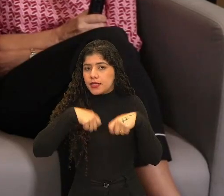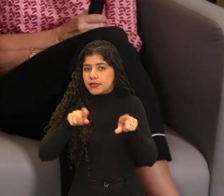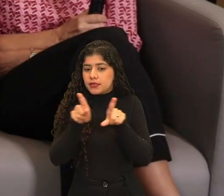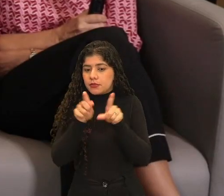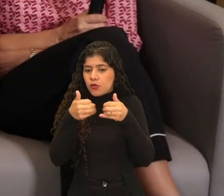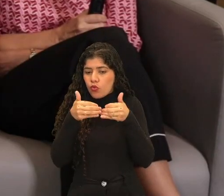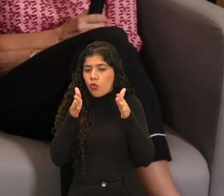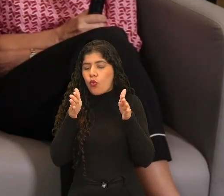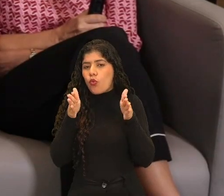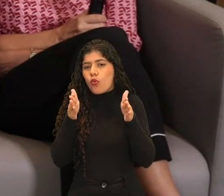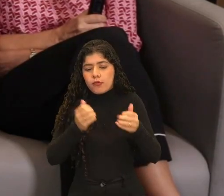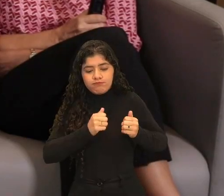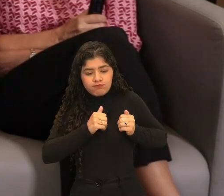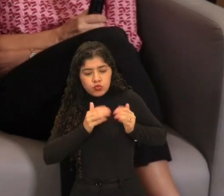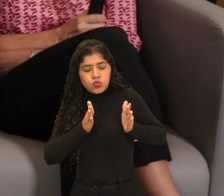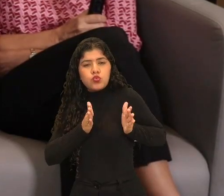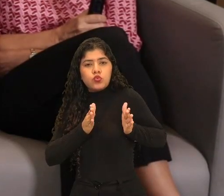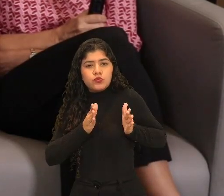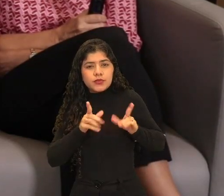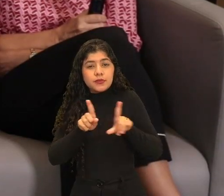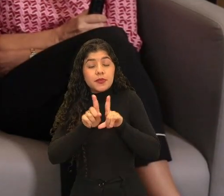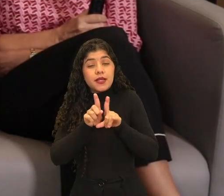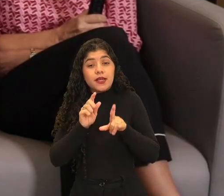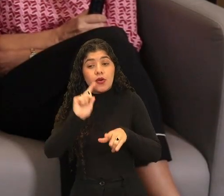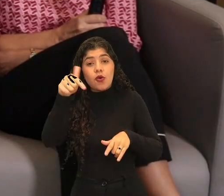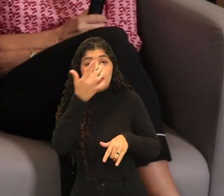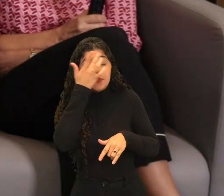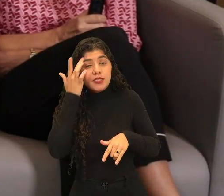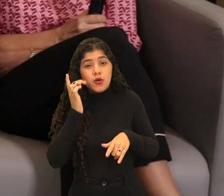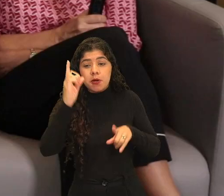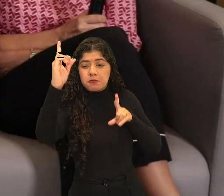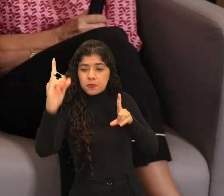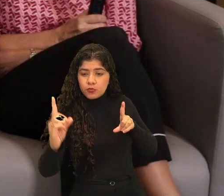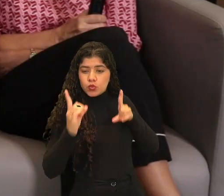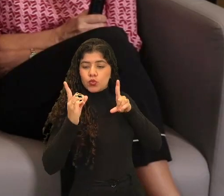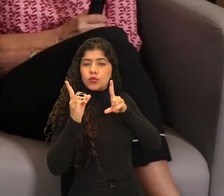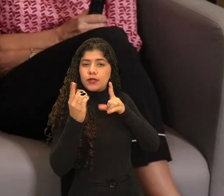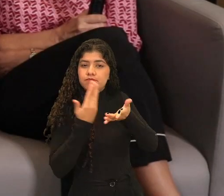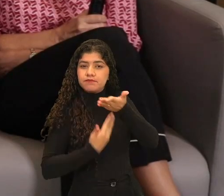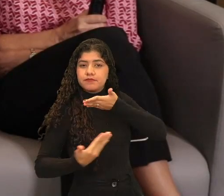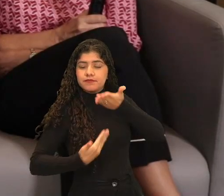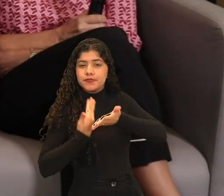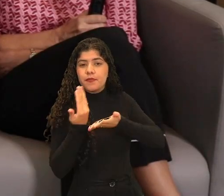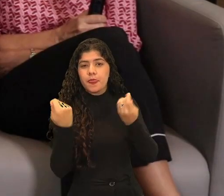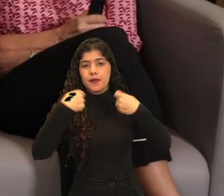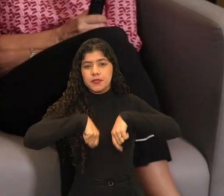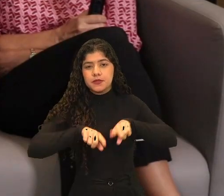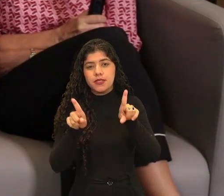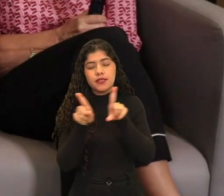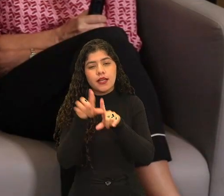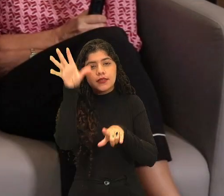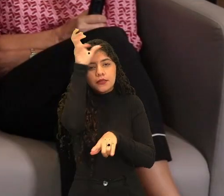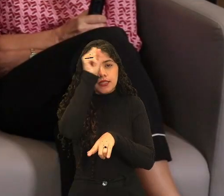o outro. Eu preciso dar a chance daquele outro fazer parte do convívio, né? Possibilidades de